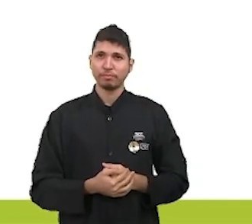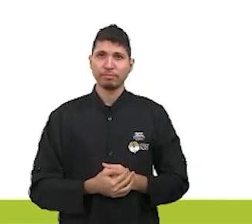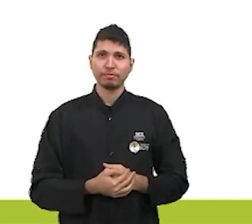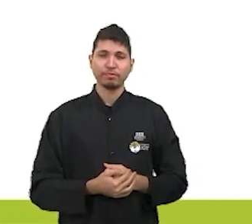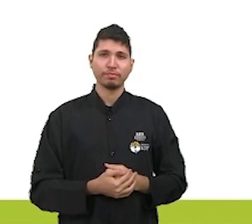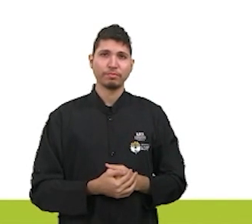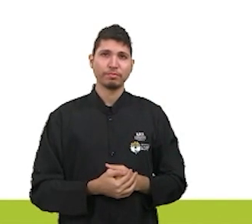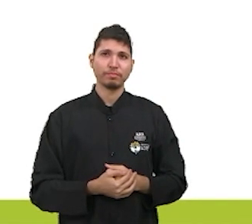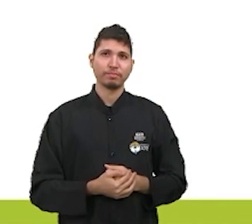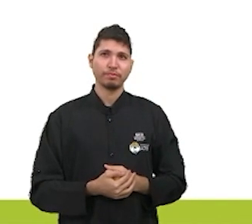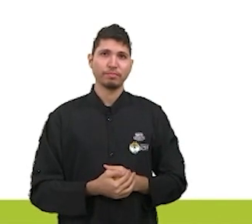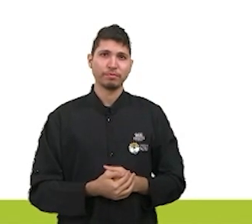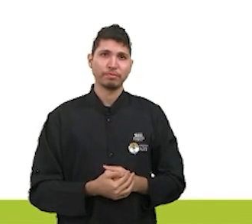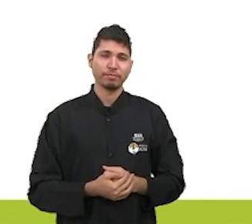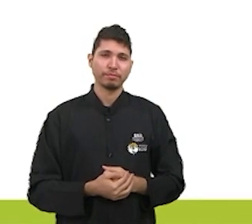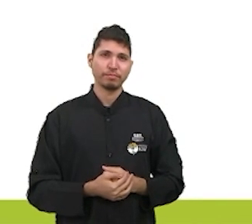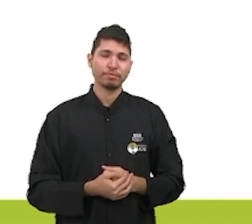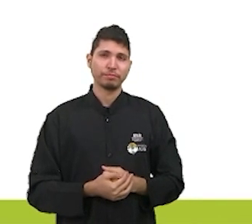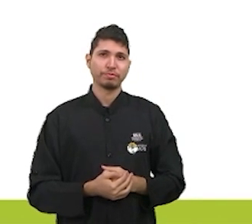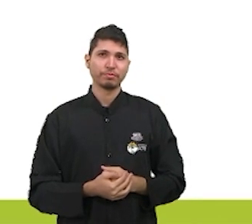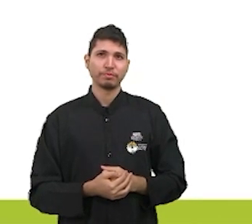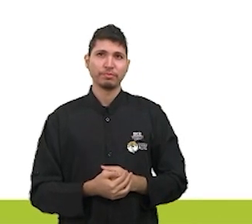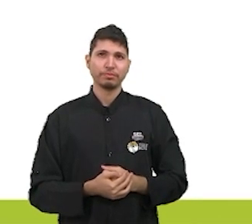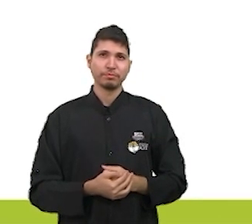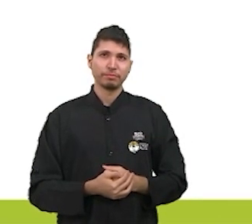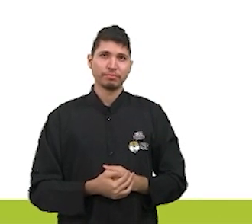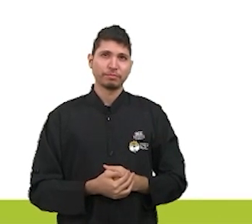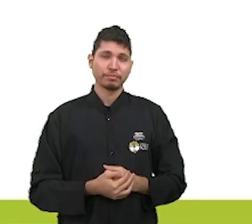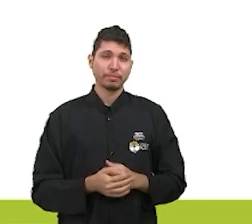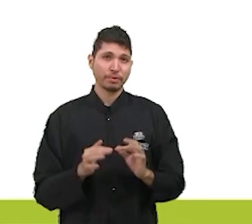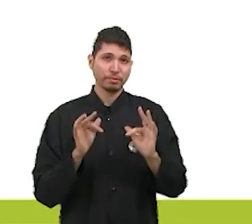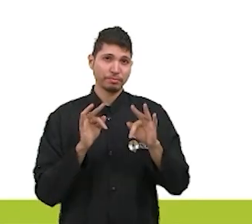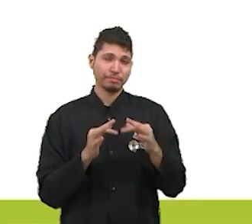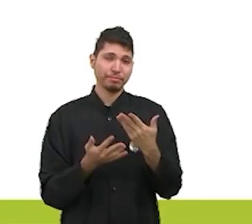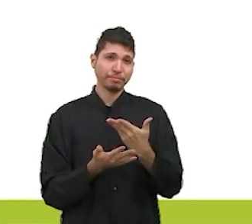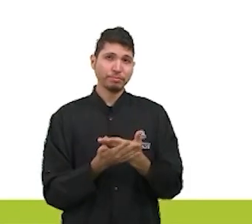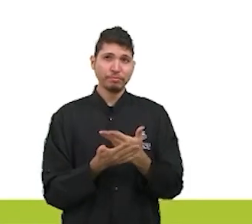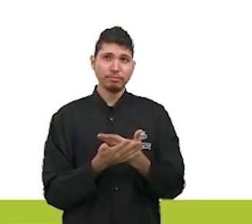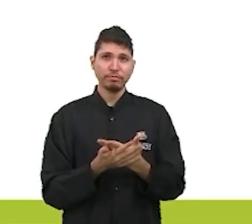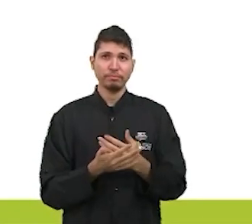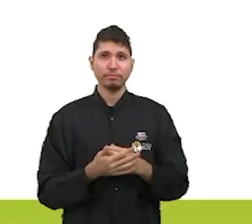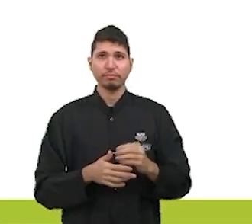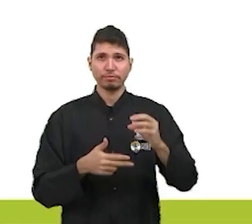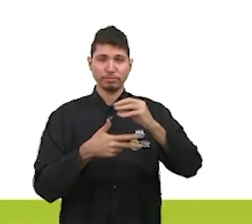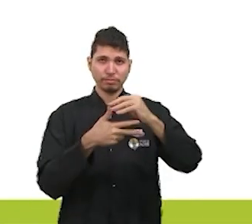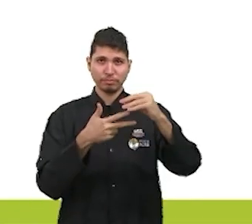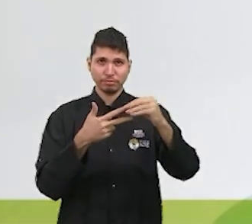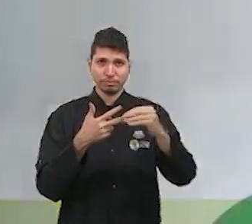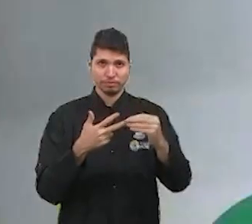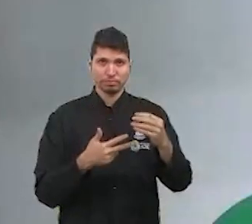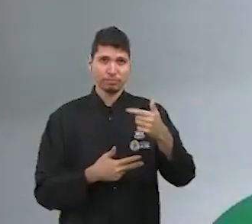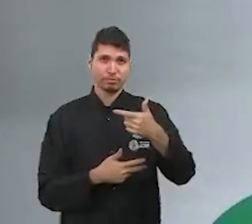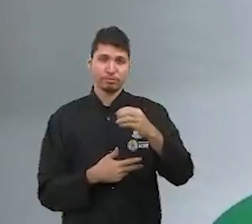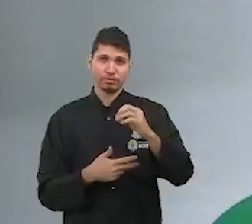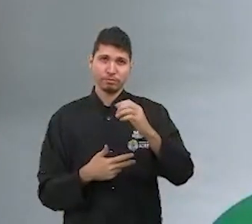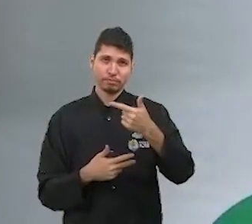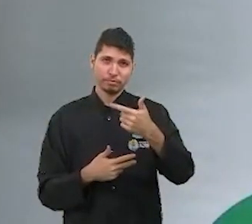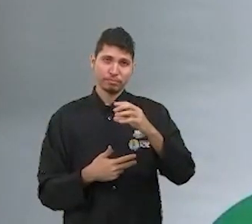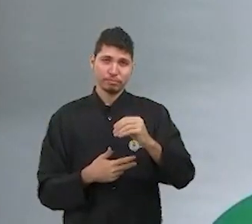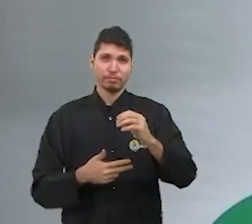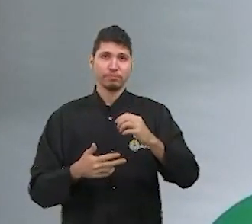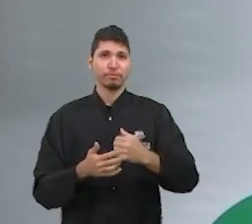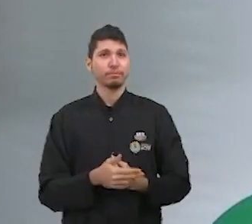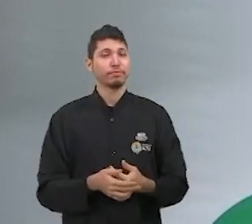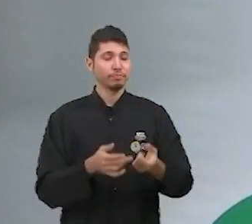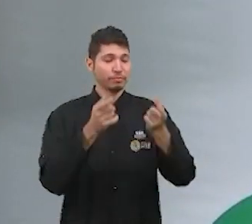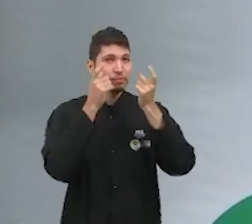cálculos mais abusivos, tá bom? Olha a última questão aqui para a gente finalizar a aula de hoje. Enem 2020, as portas do Enem, e fiquem de olho, porque o